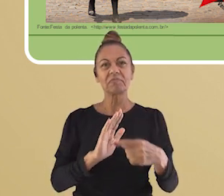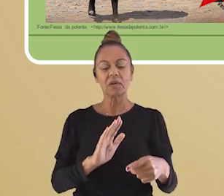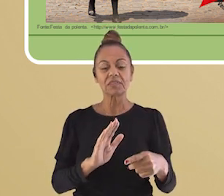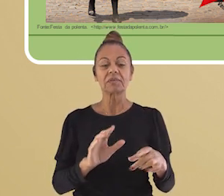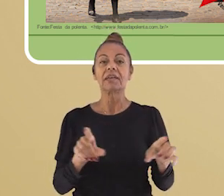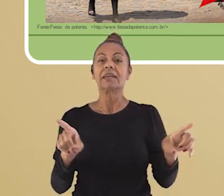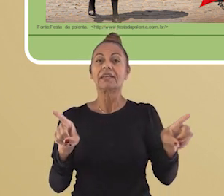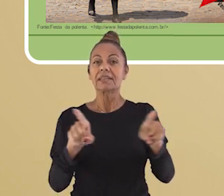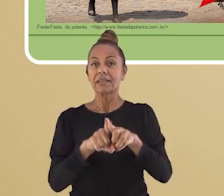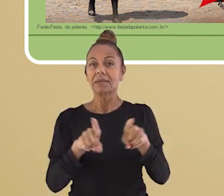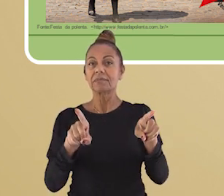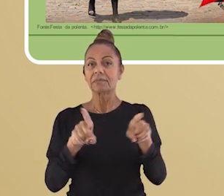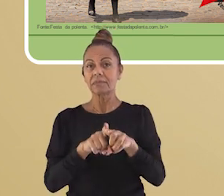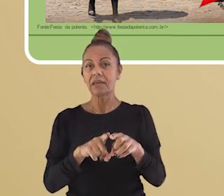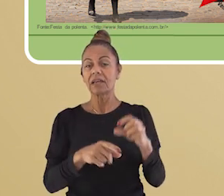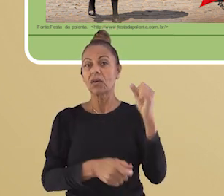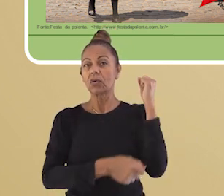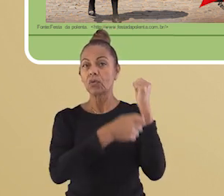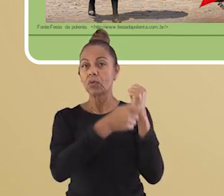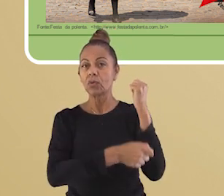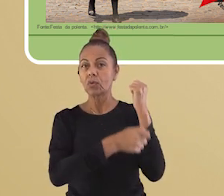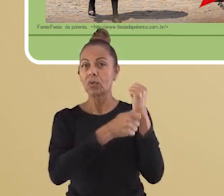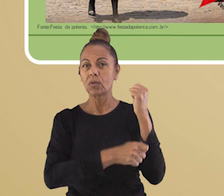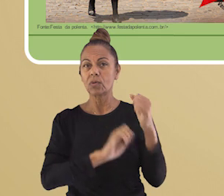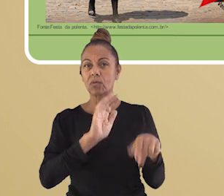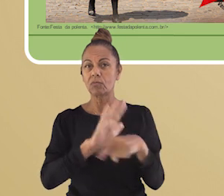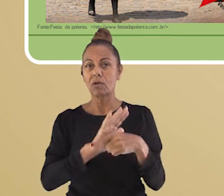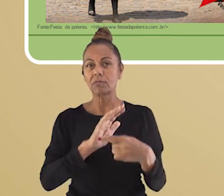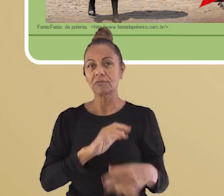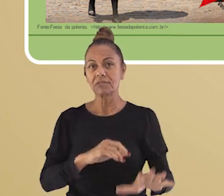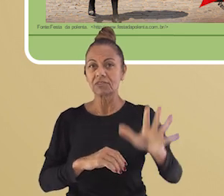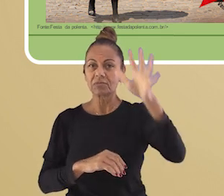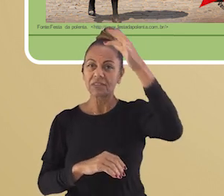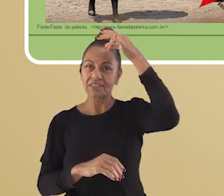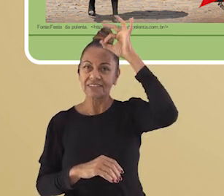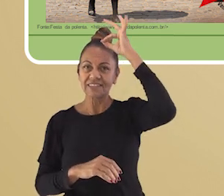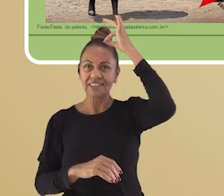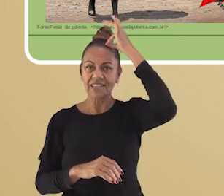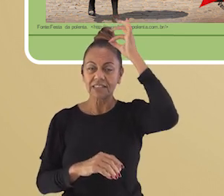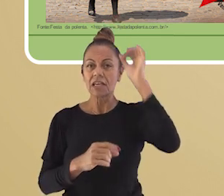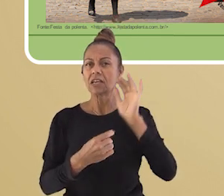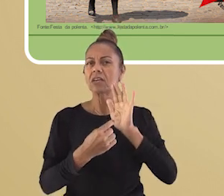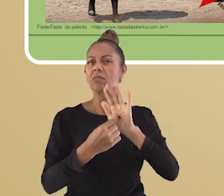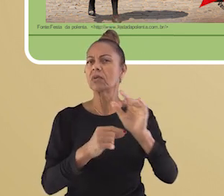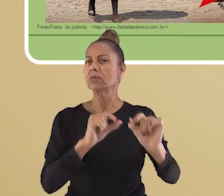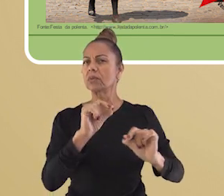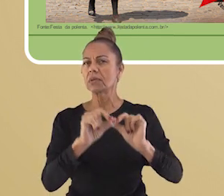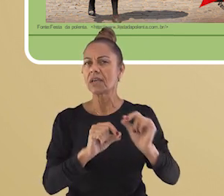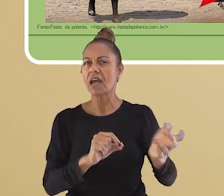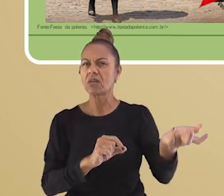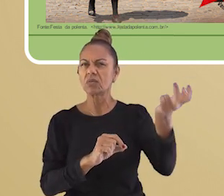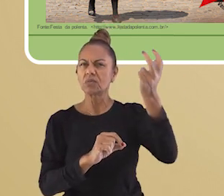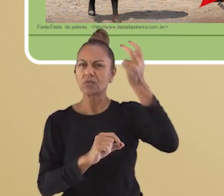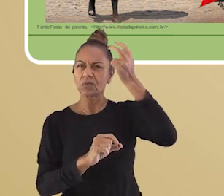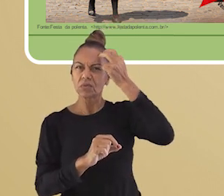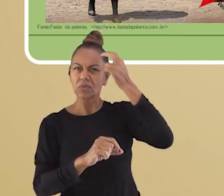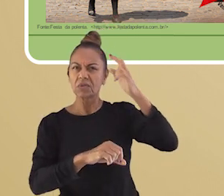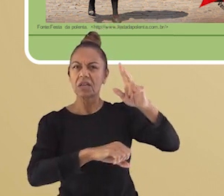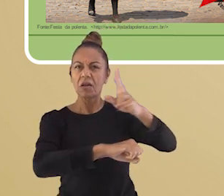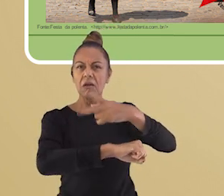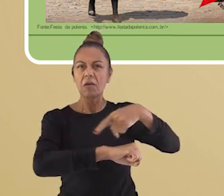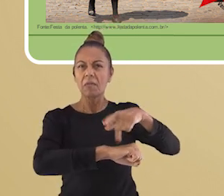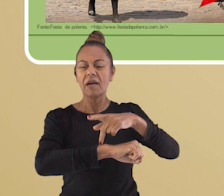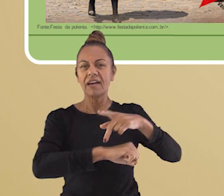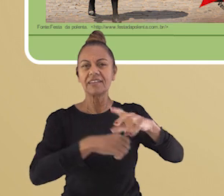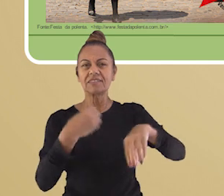Capixaba, que é uma manifestação cultural tradicional do estado e que demonstra a mistura cultural do país,